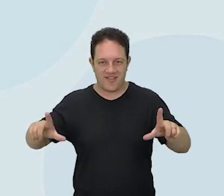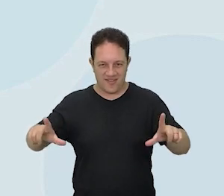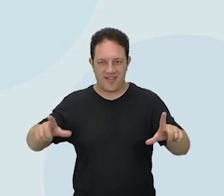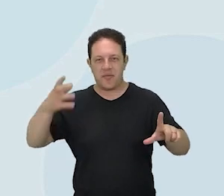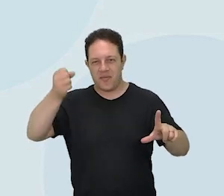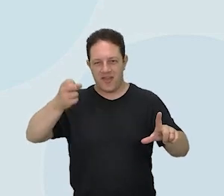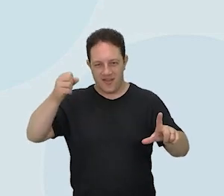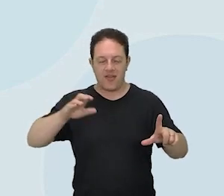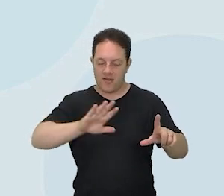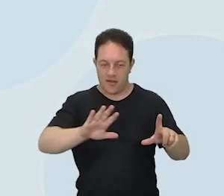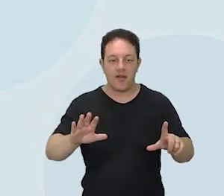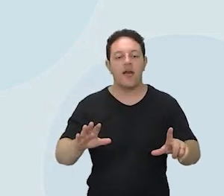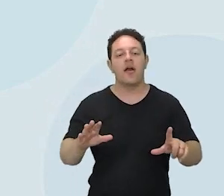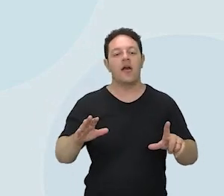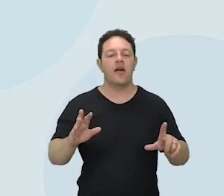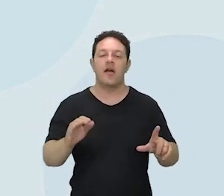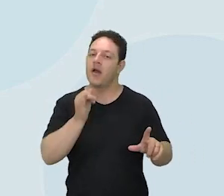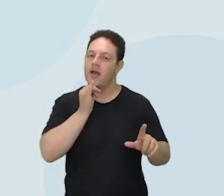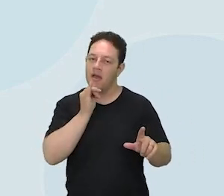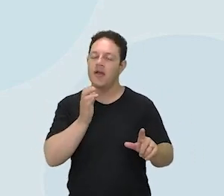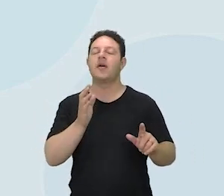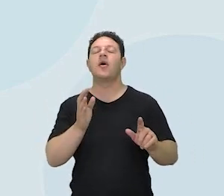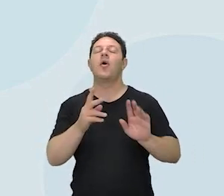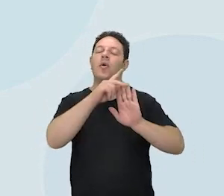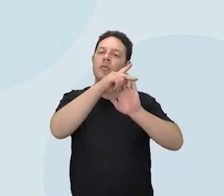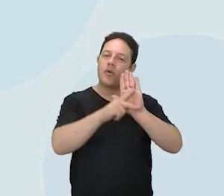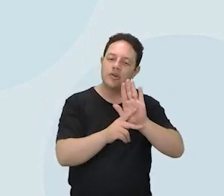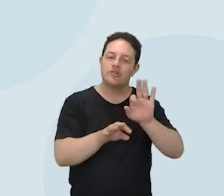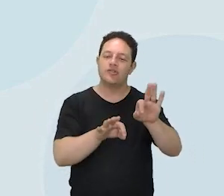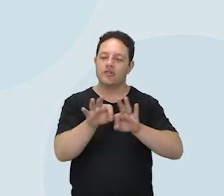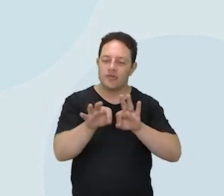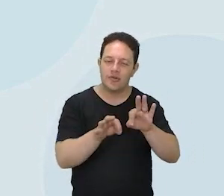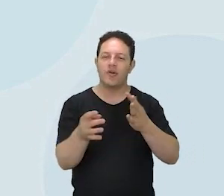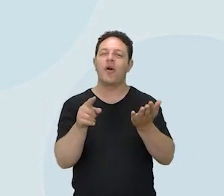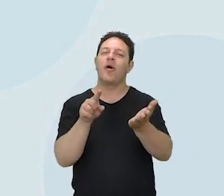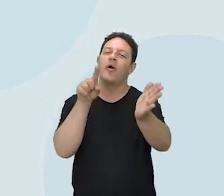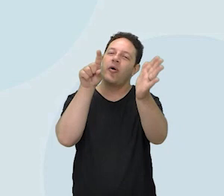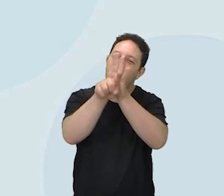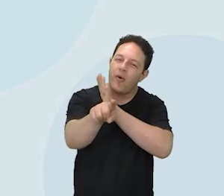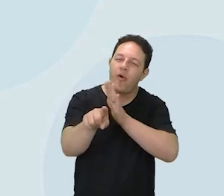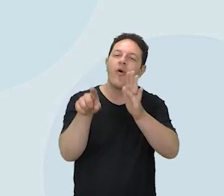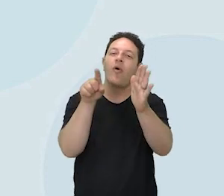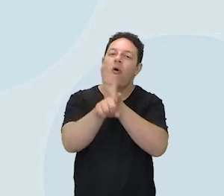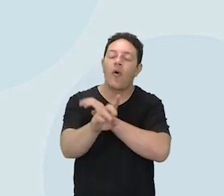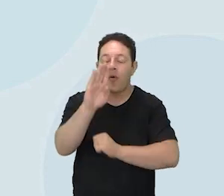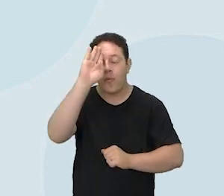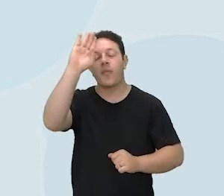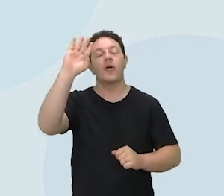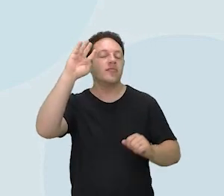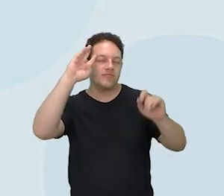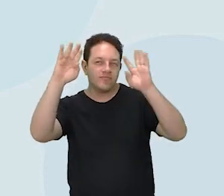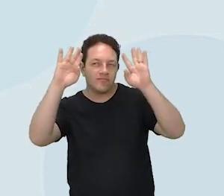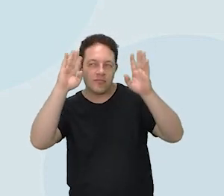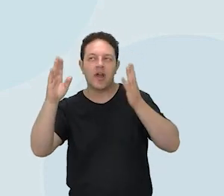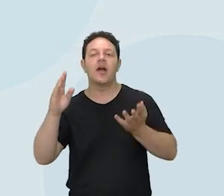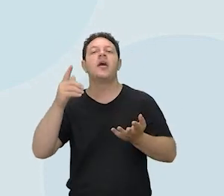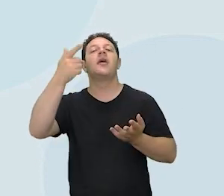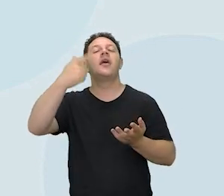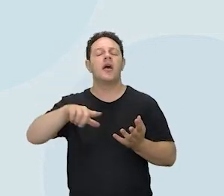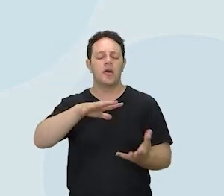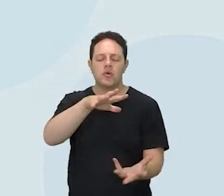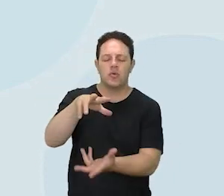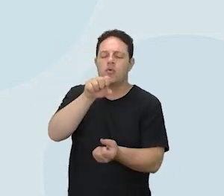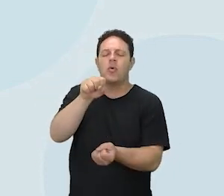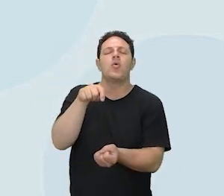apresentado todo o projeto, as perguntas disparadoras, o que é sustentabilidade, a